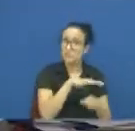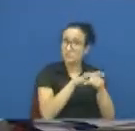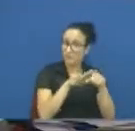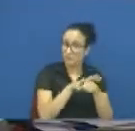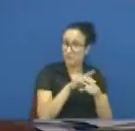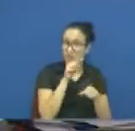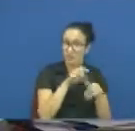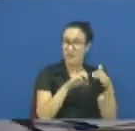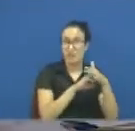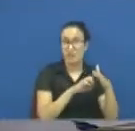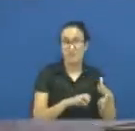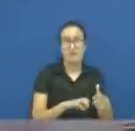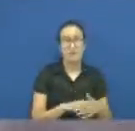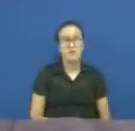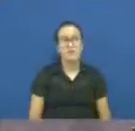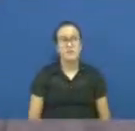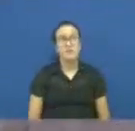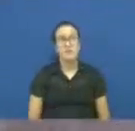vereador Lu,